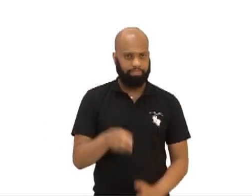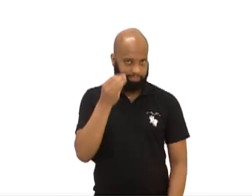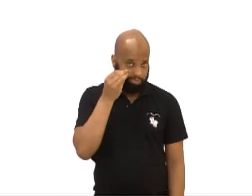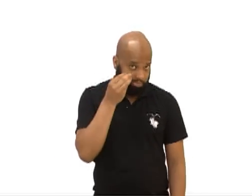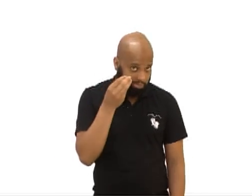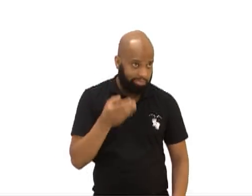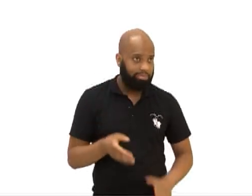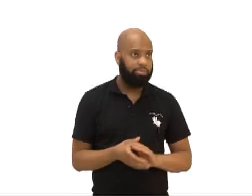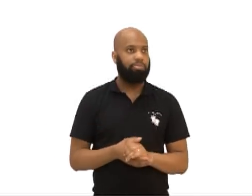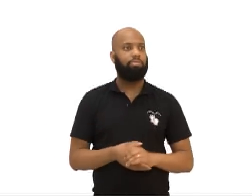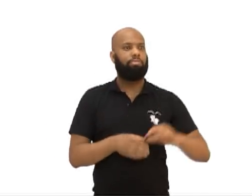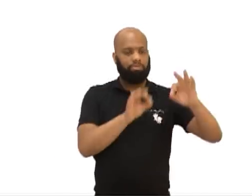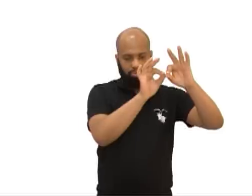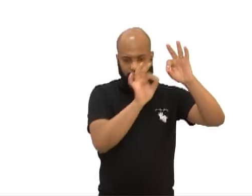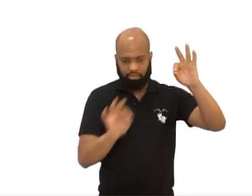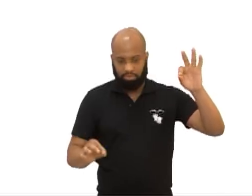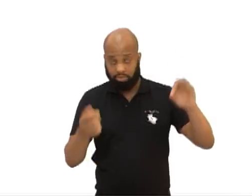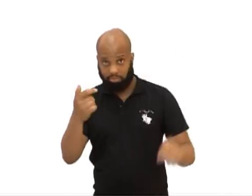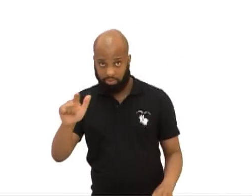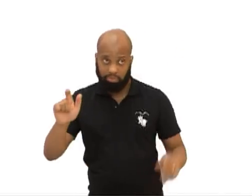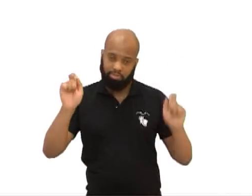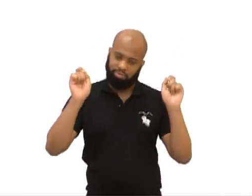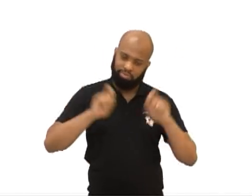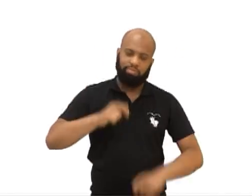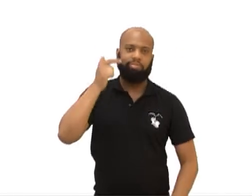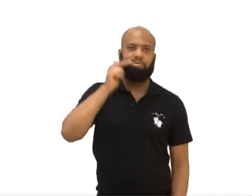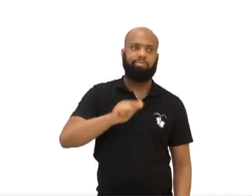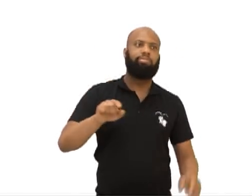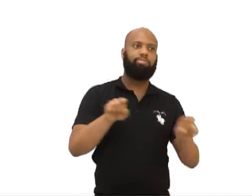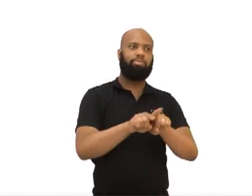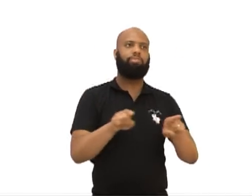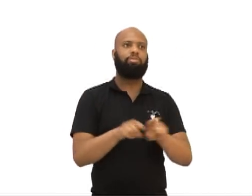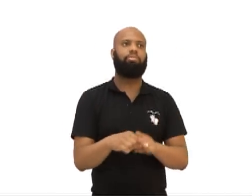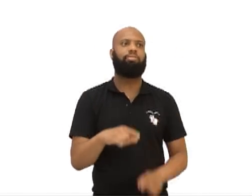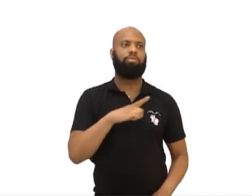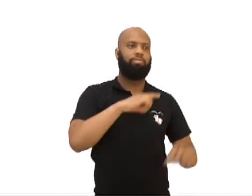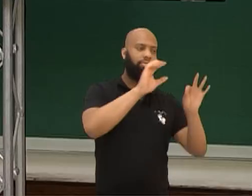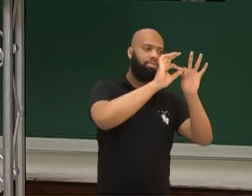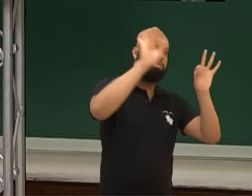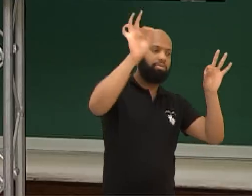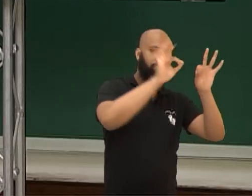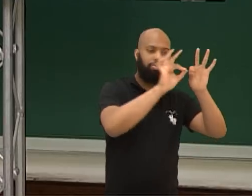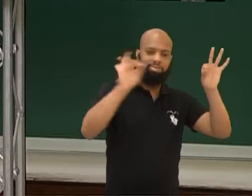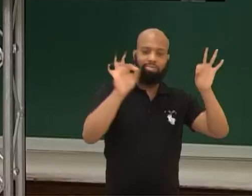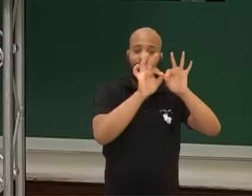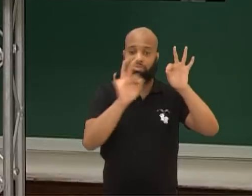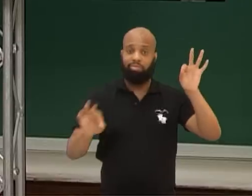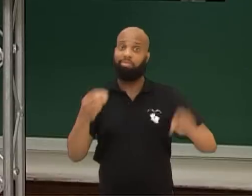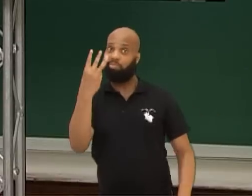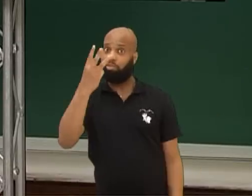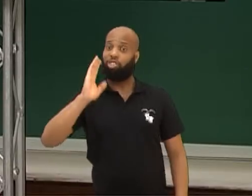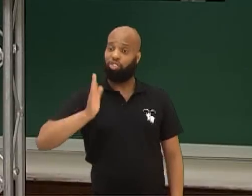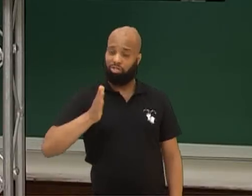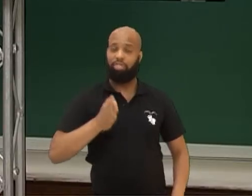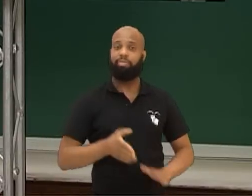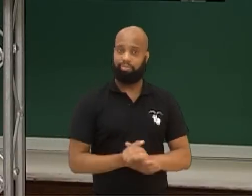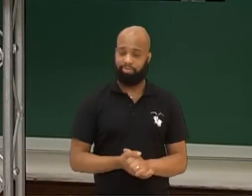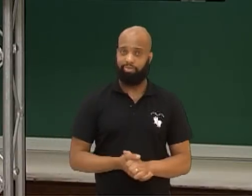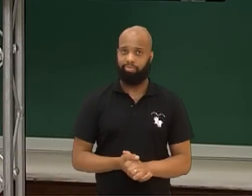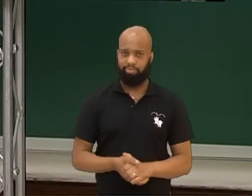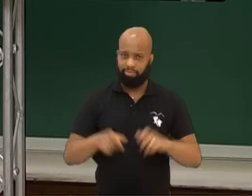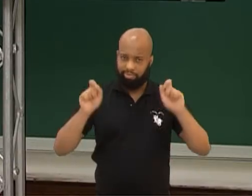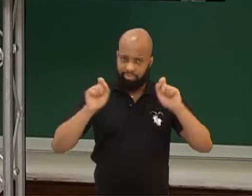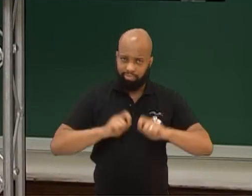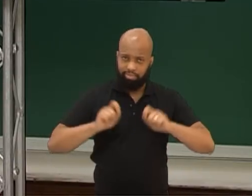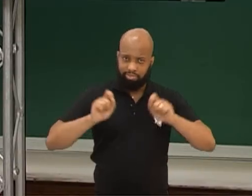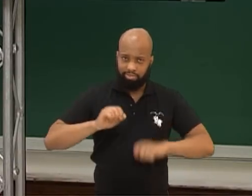tentar? Opa, deu para traçar mais uma. Ó, já tracei 1, 2, 3 diagonais. Será que dá